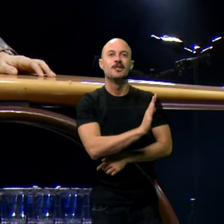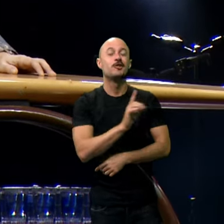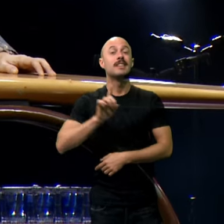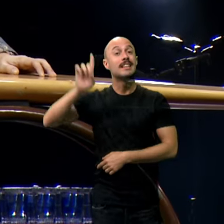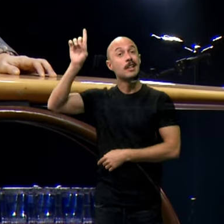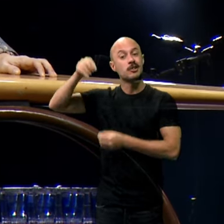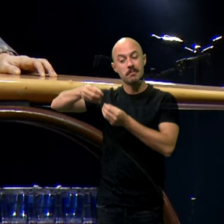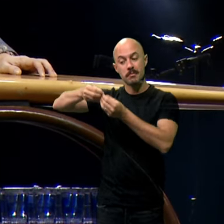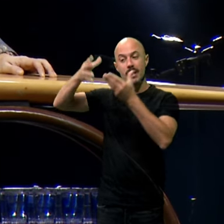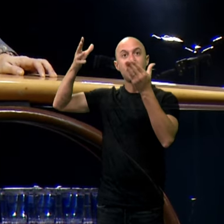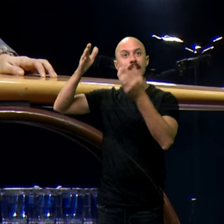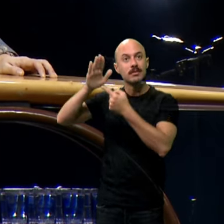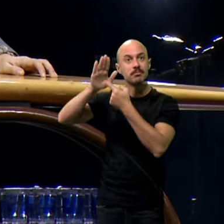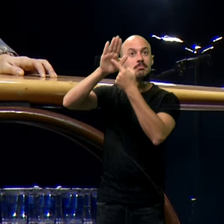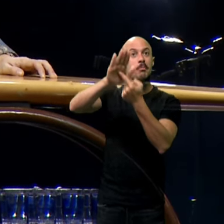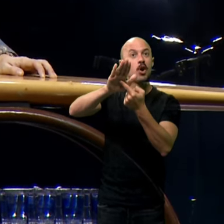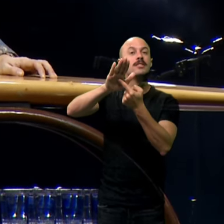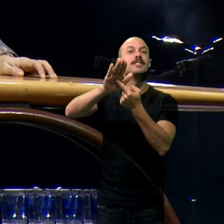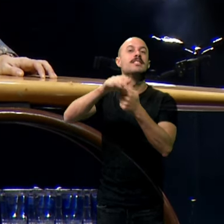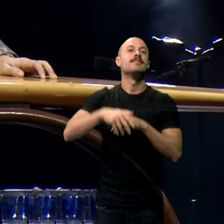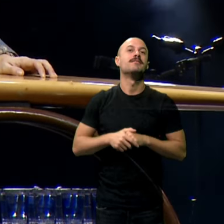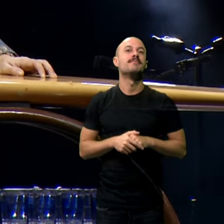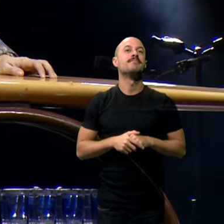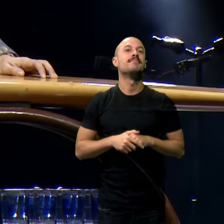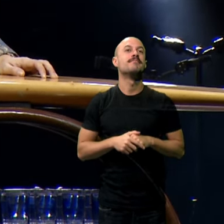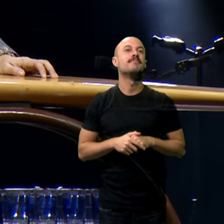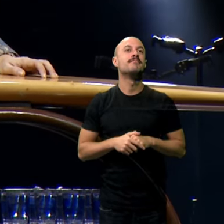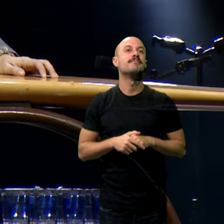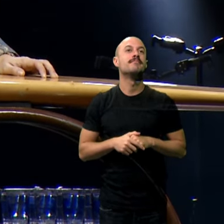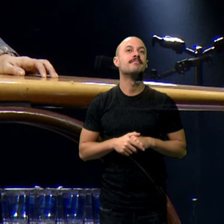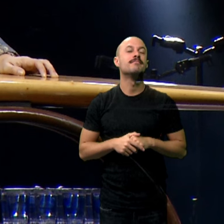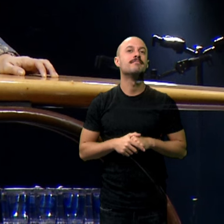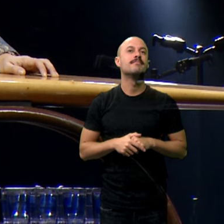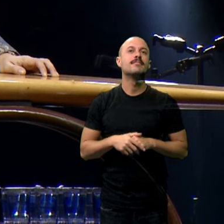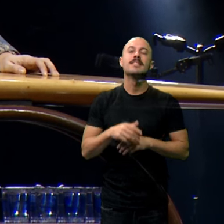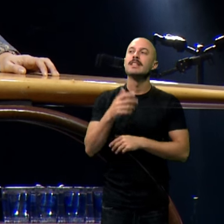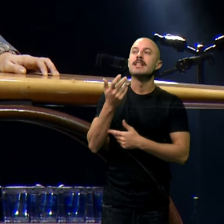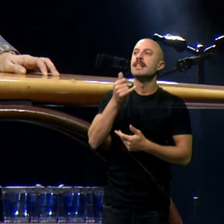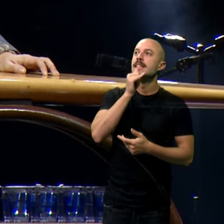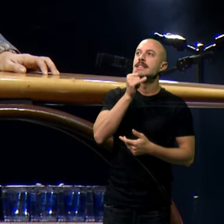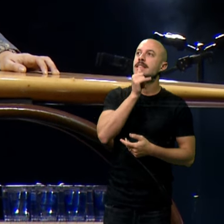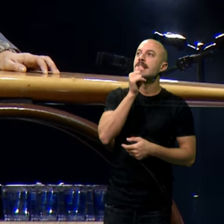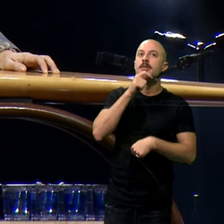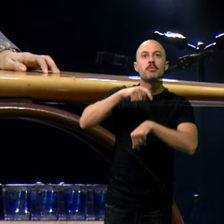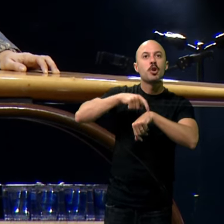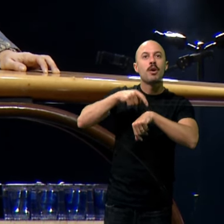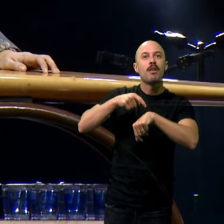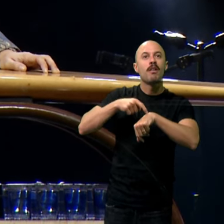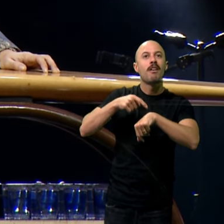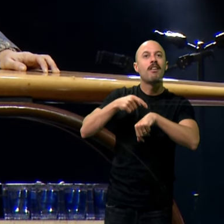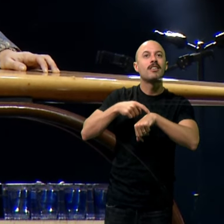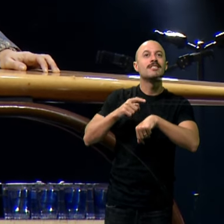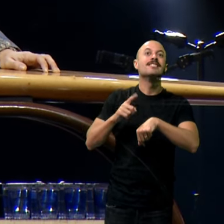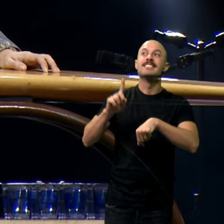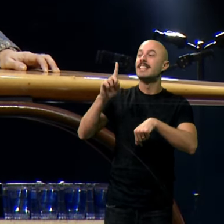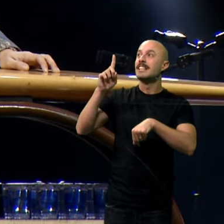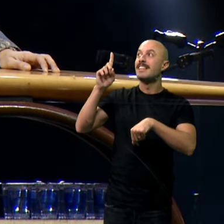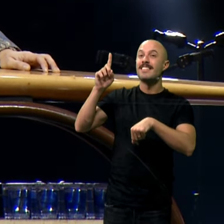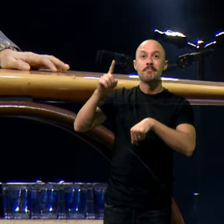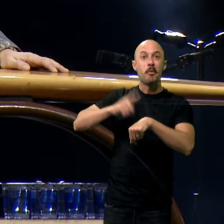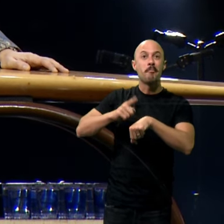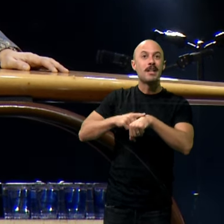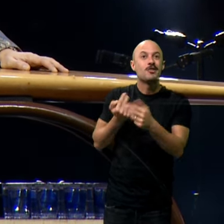alguns sinais. Não é estranho que em momentos como este Deus comece a derramar o seu ouro